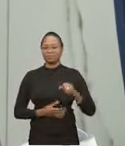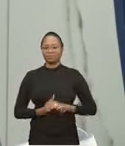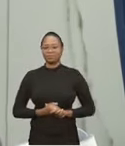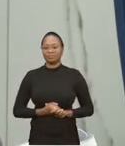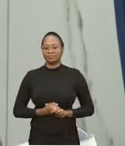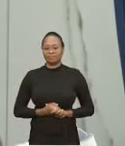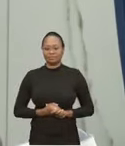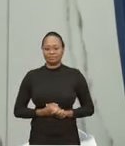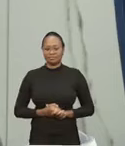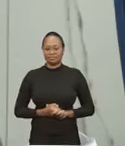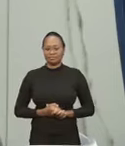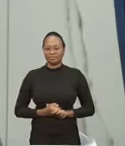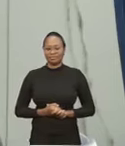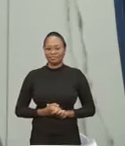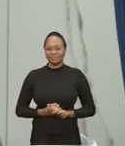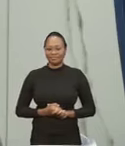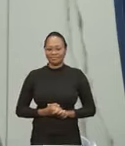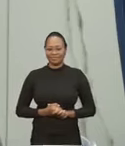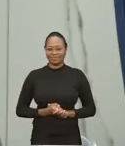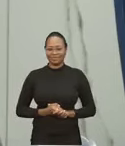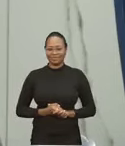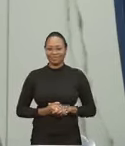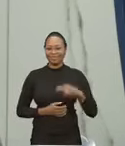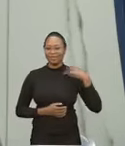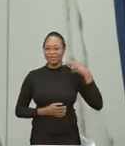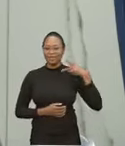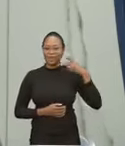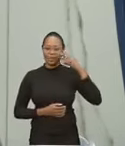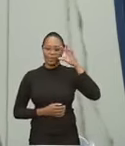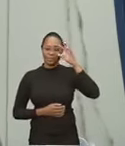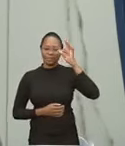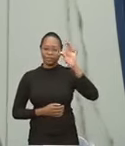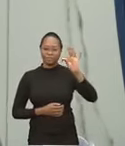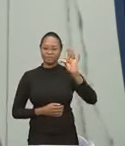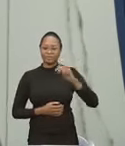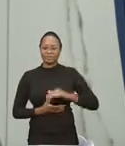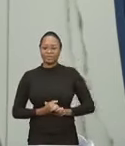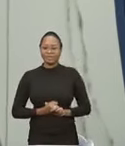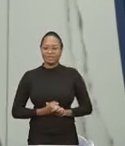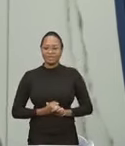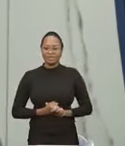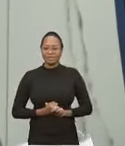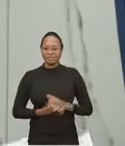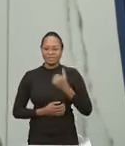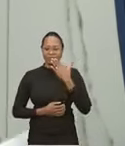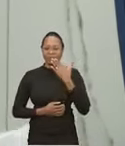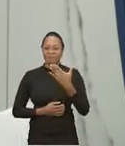048/2023, de autoria do vereador Tagne Sequeira, PT, concede a senhora...